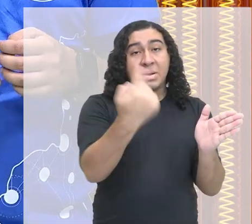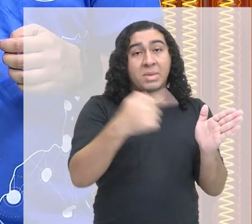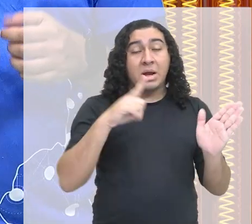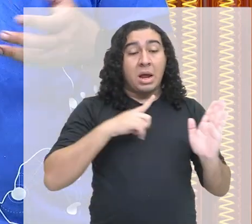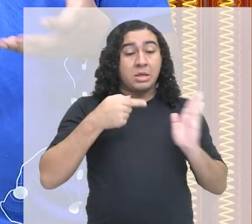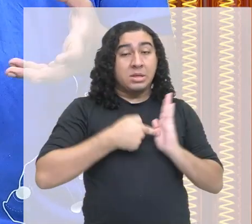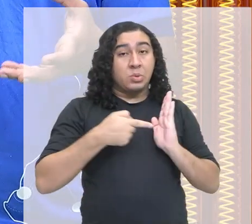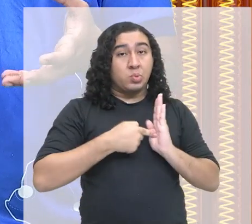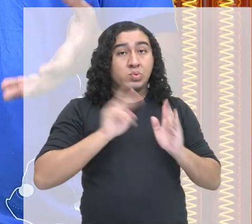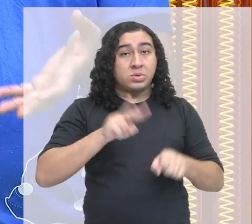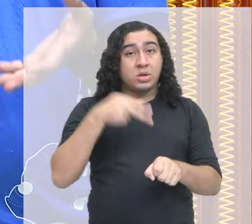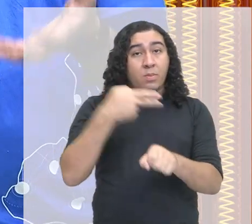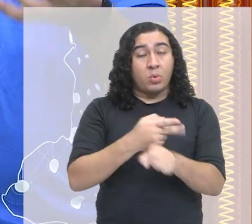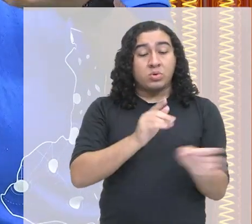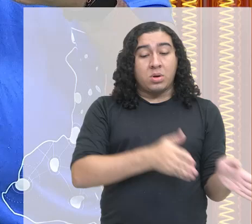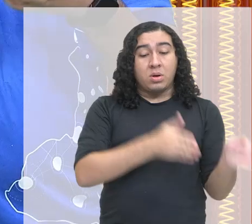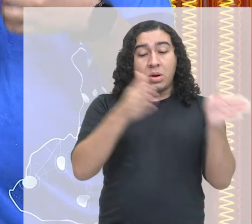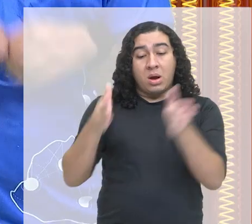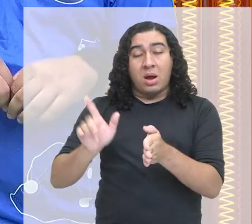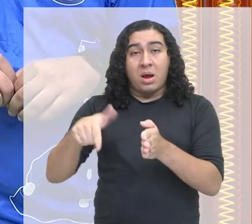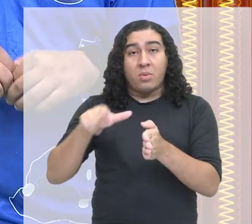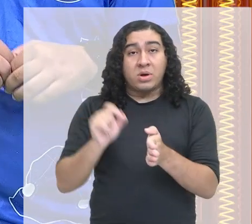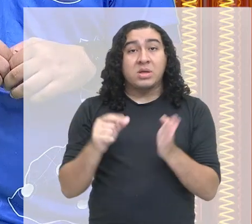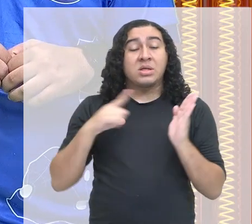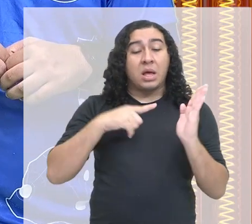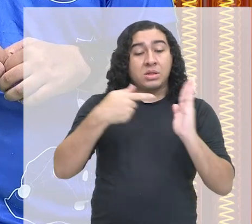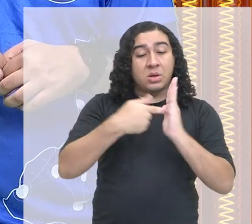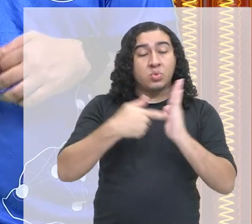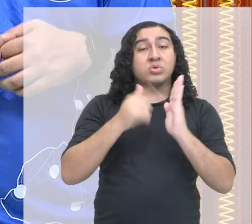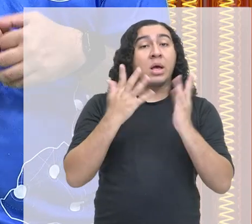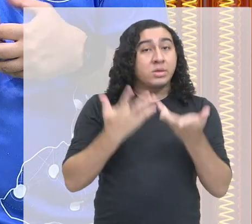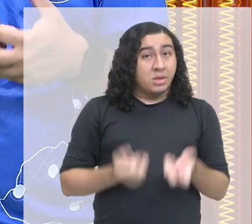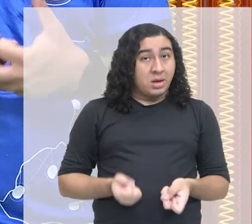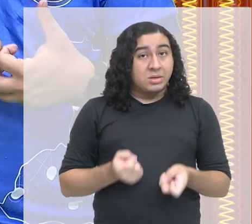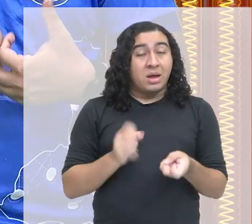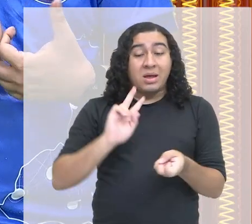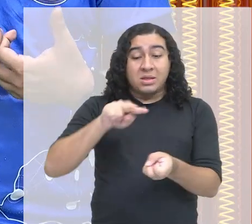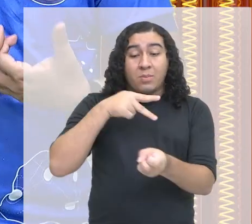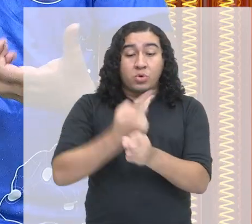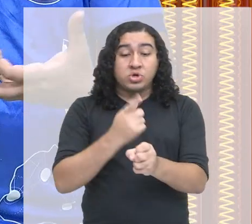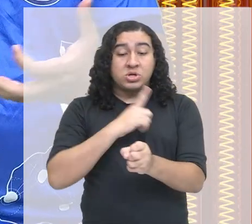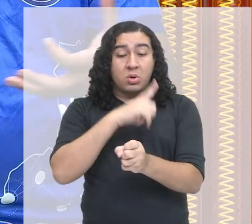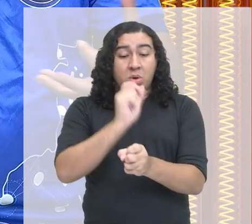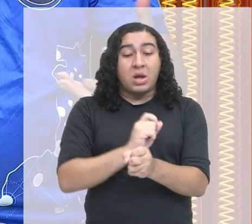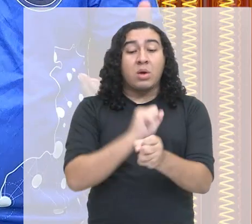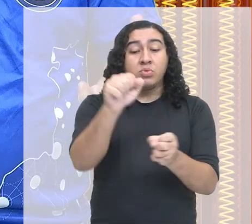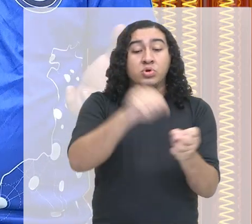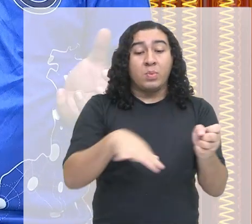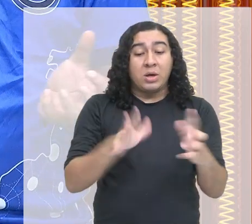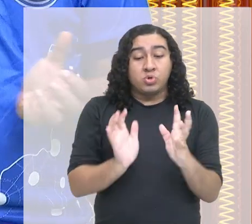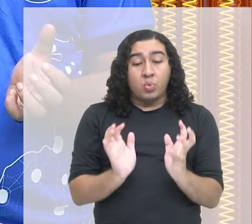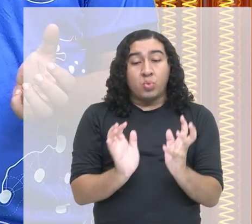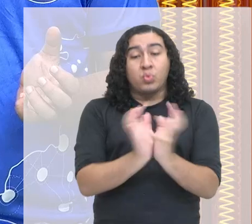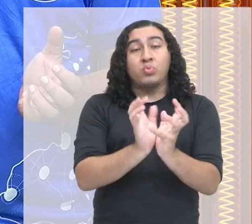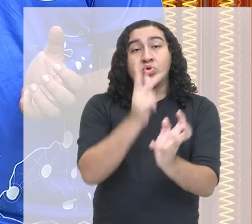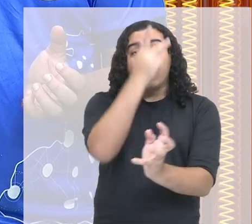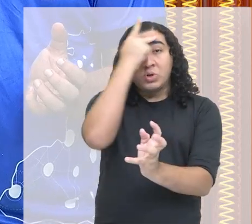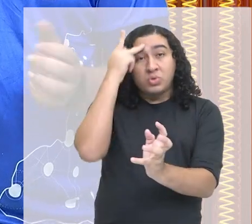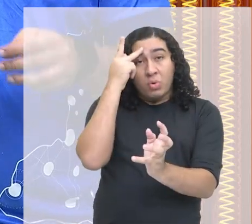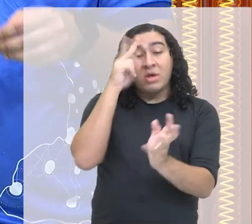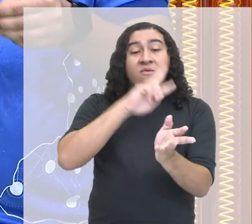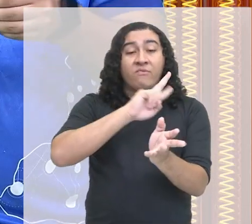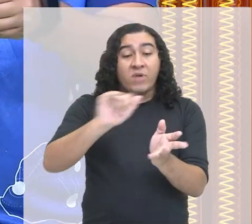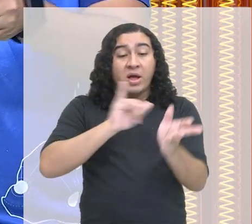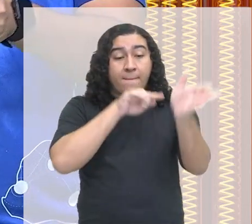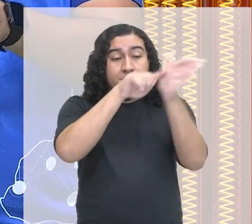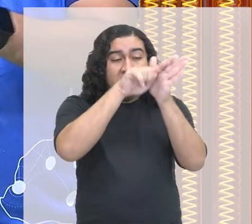denúncia, a segunda é a admissão dessa denúncia, né? E aí você cria uma comissão especial